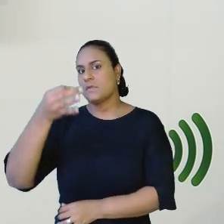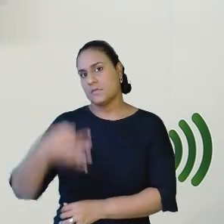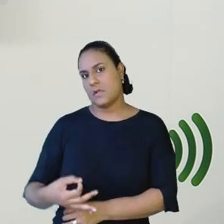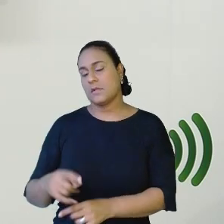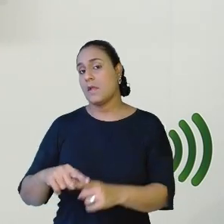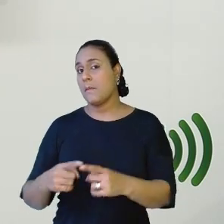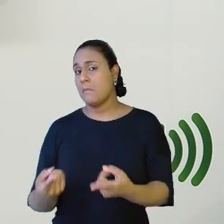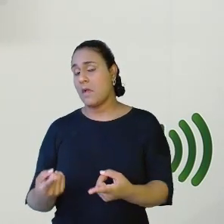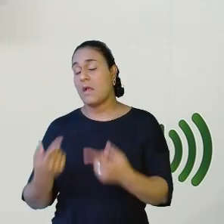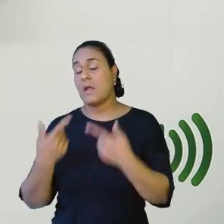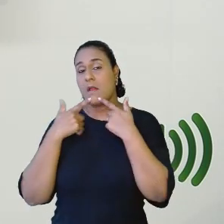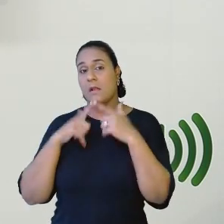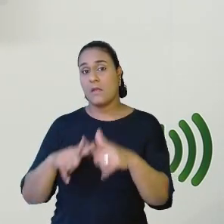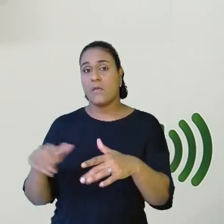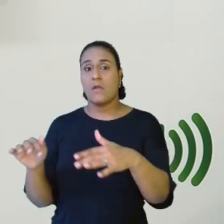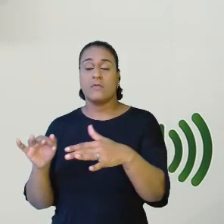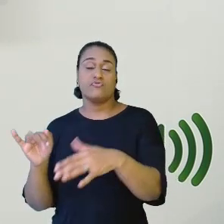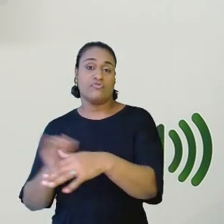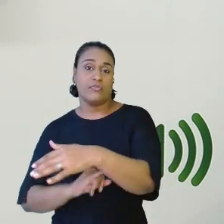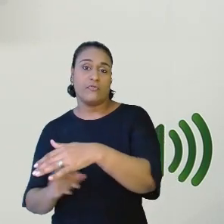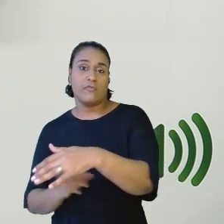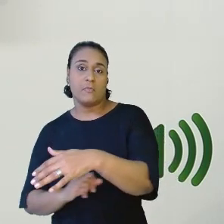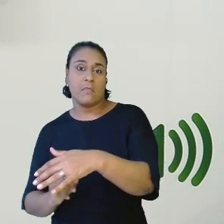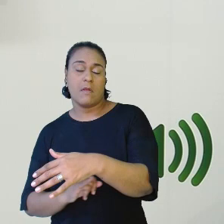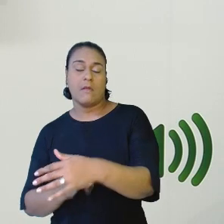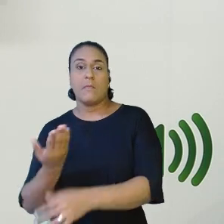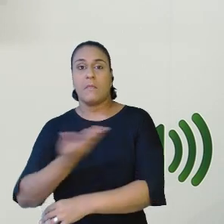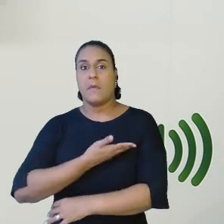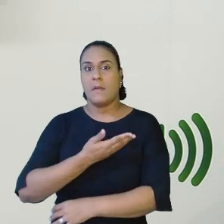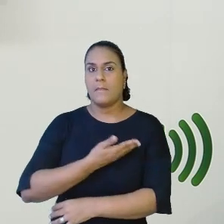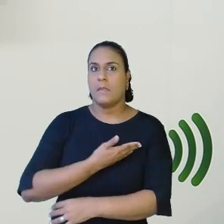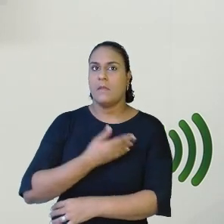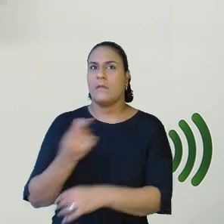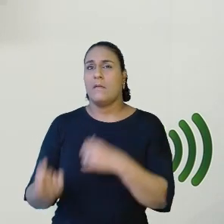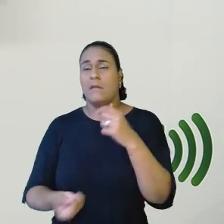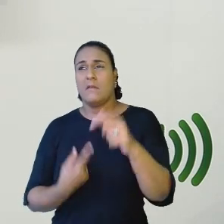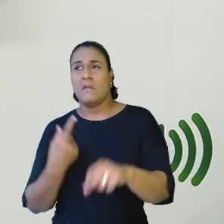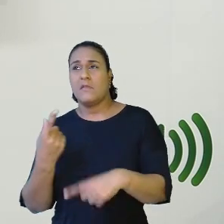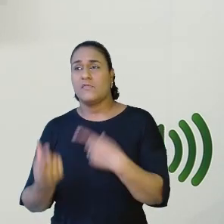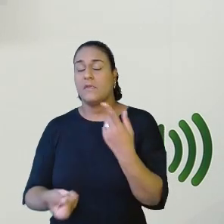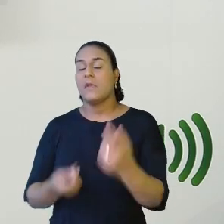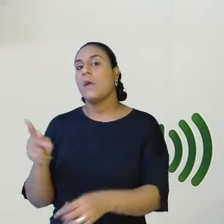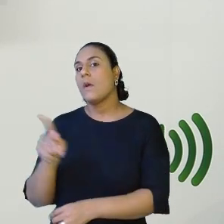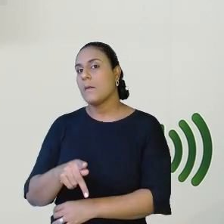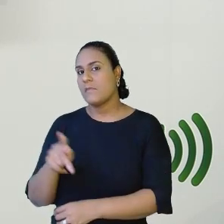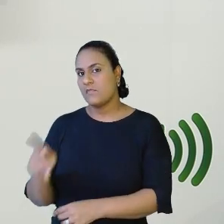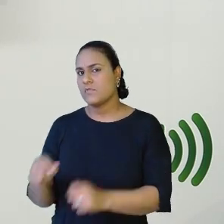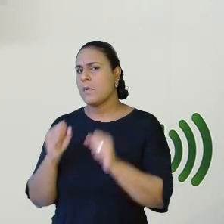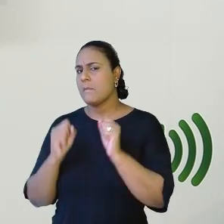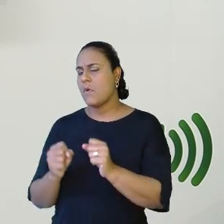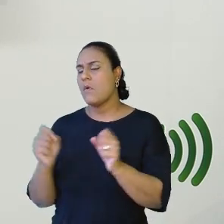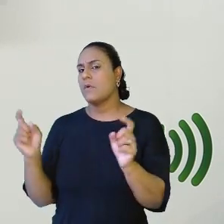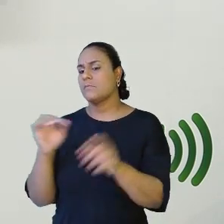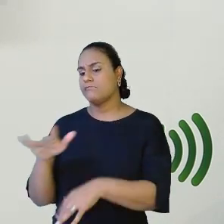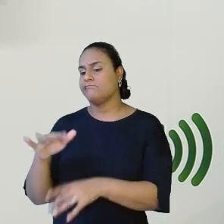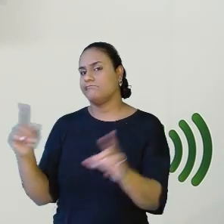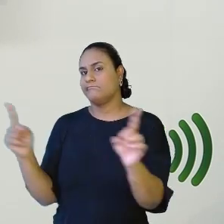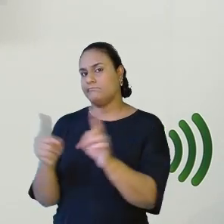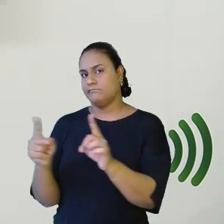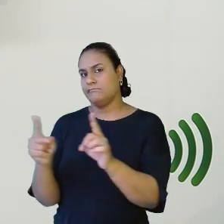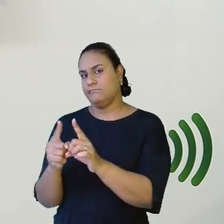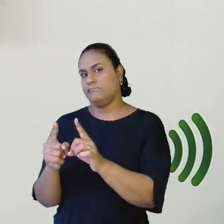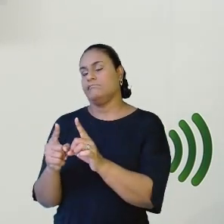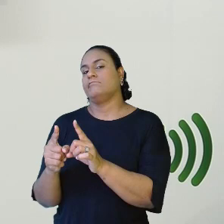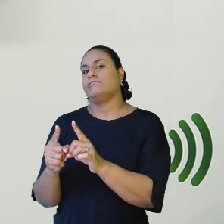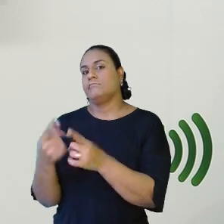Mas na linguagem formal, com seu amigo, com a sua professora, às vezes, pode trazer essas abreviaturas, porque é uma forma de ser